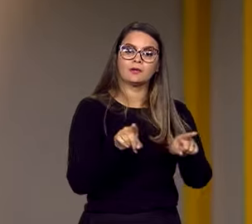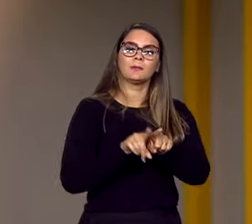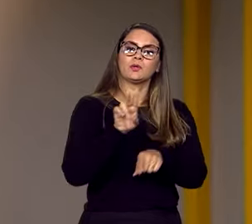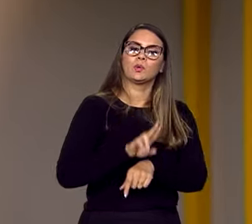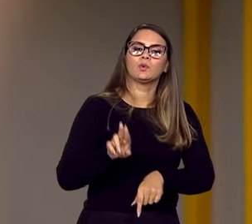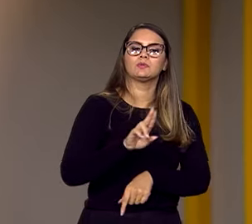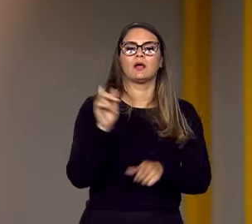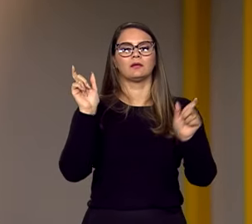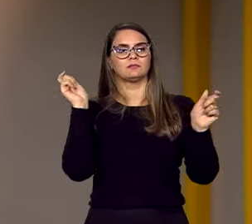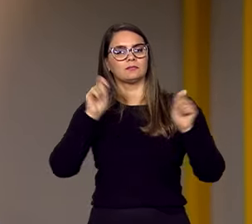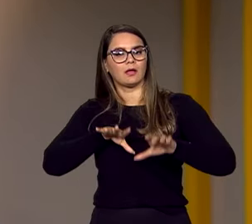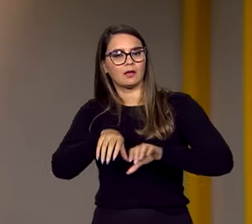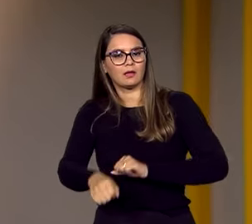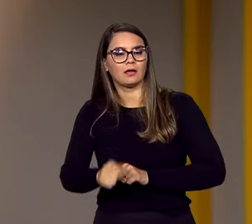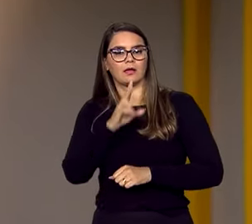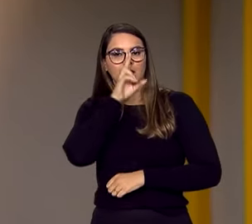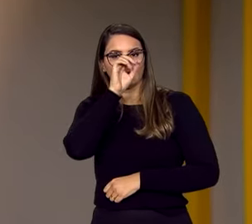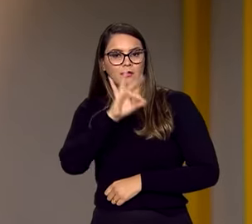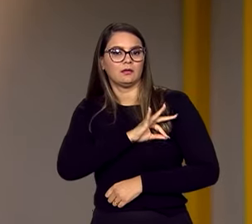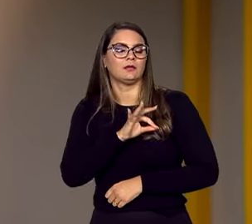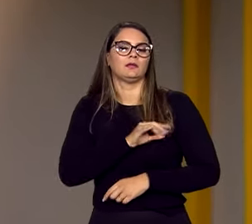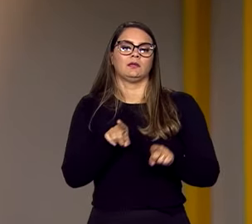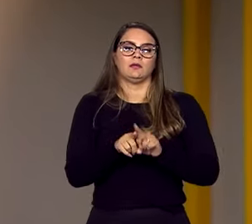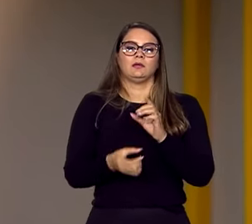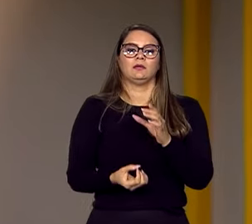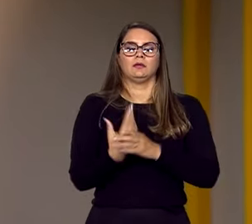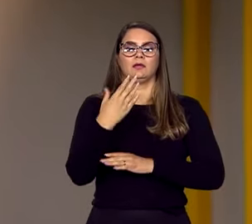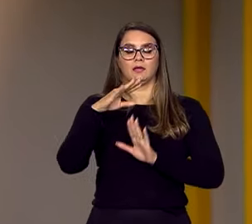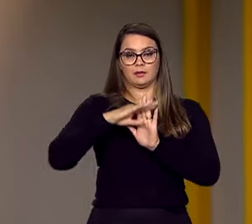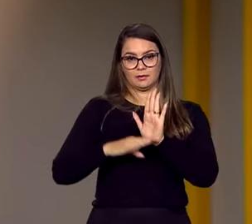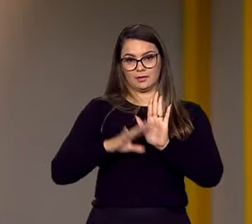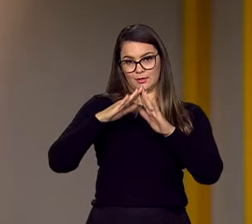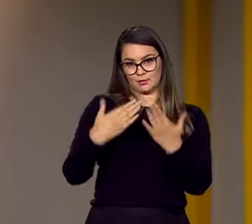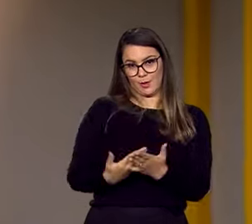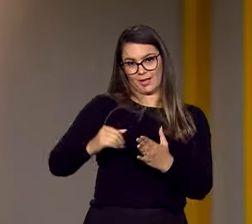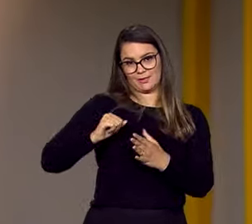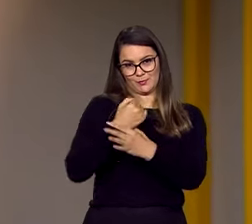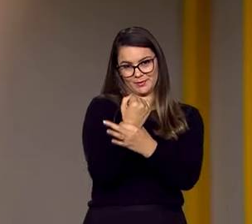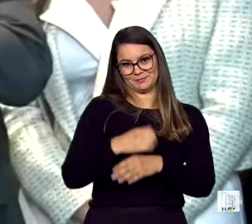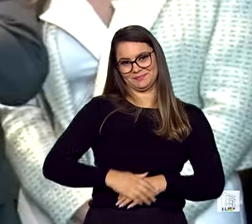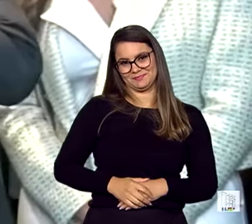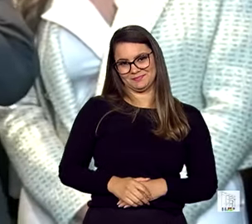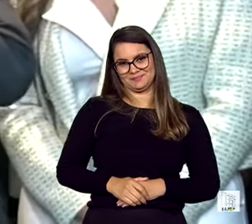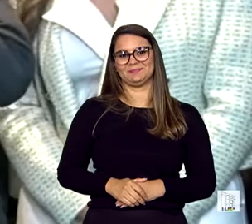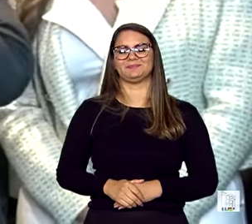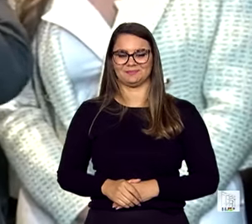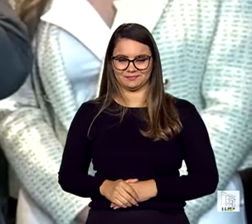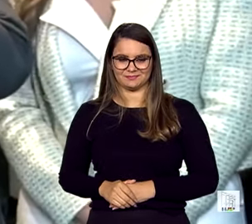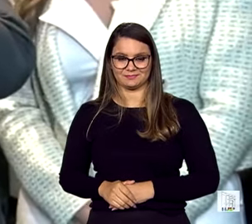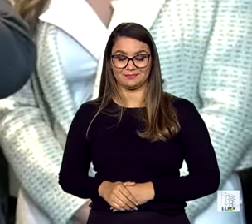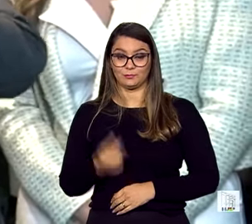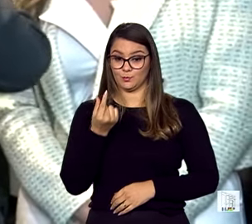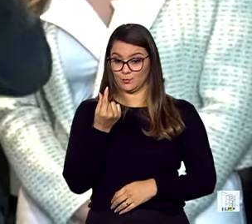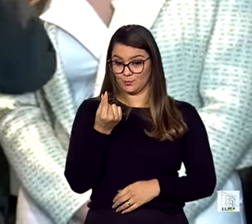usado para capacitação das forças policiais e para a implementação do programa Escola Segura. Esse recurso